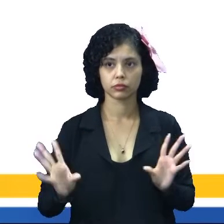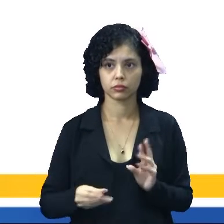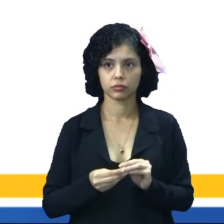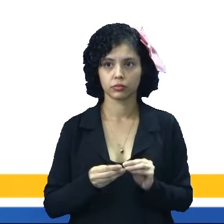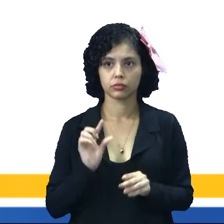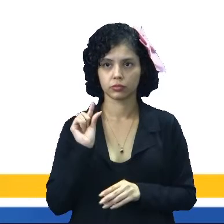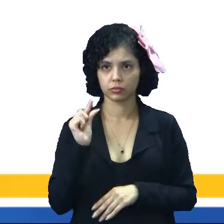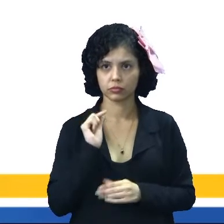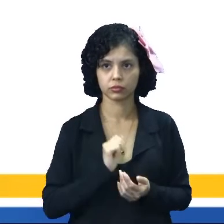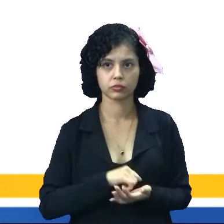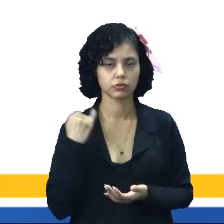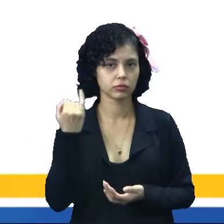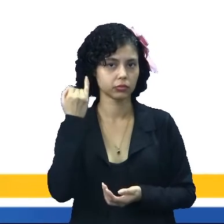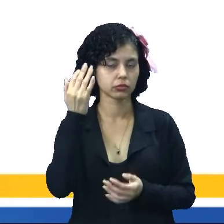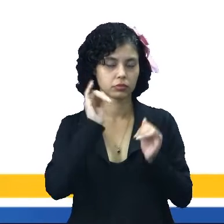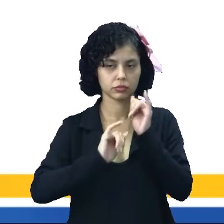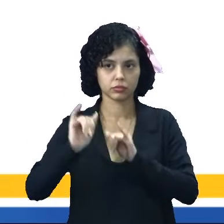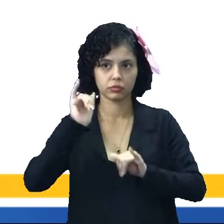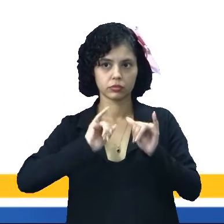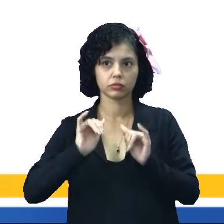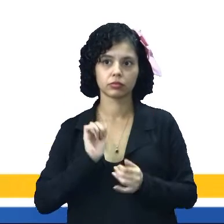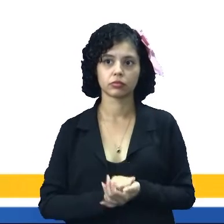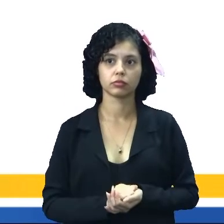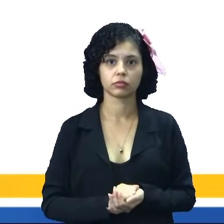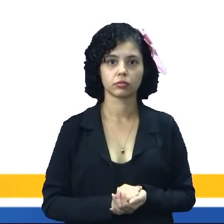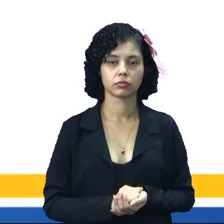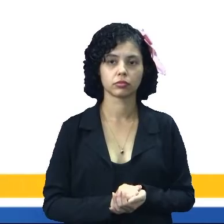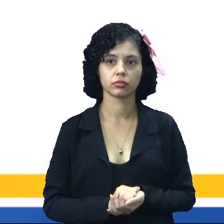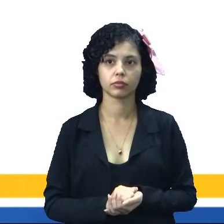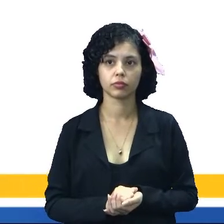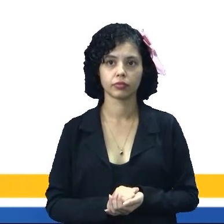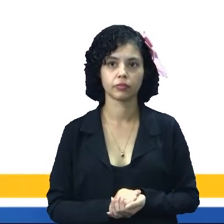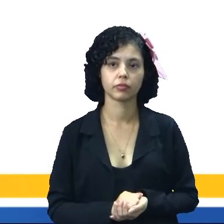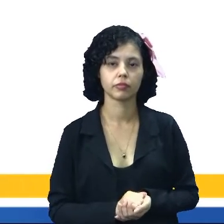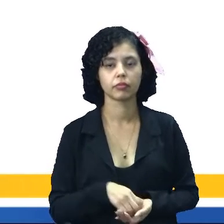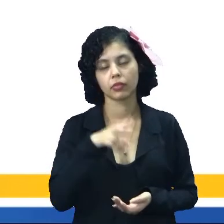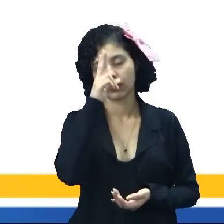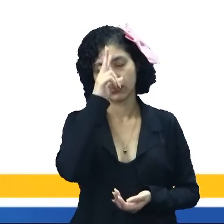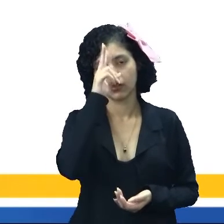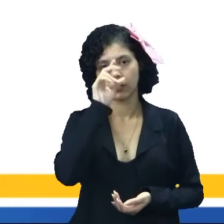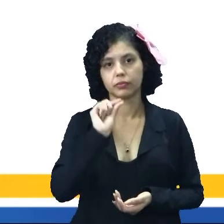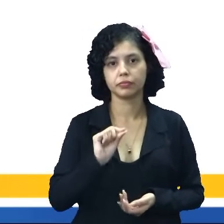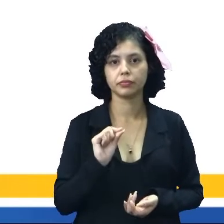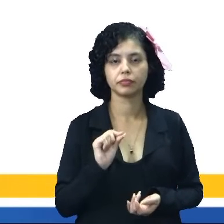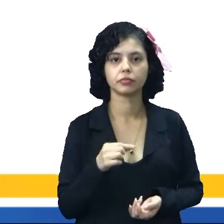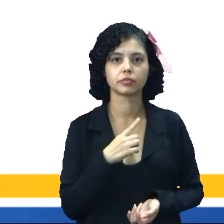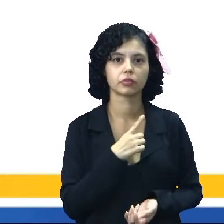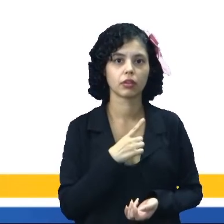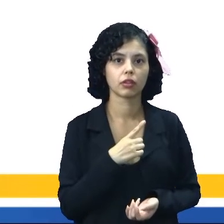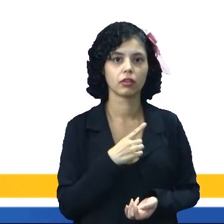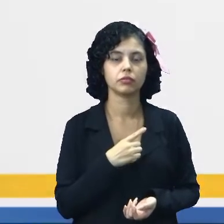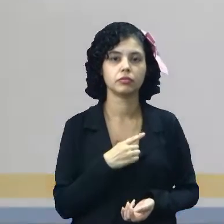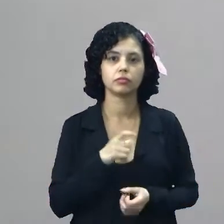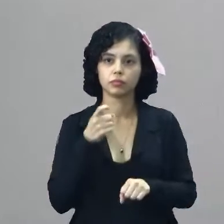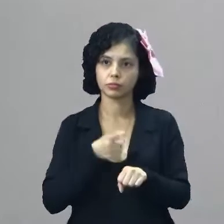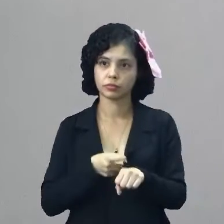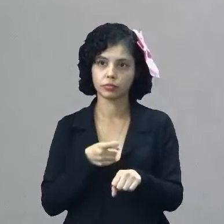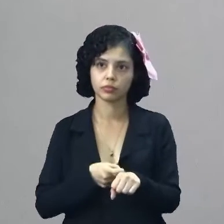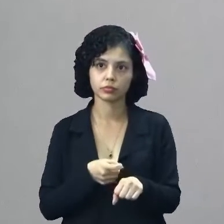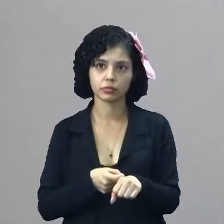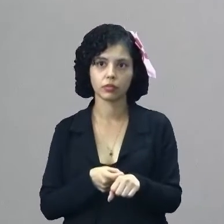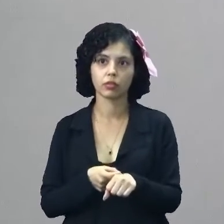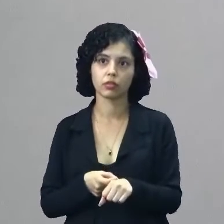um pouquinho, quais são as principais informações a respeito dos sais? Lembrar que os sais, se ele estiver no meio sólido,